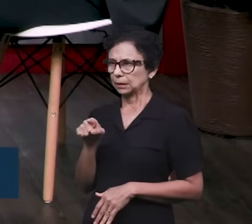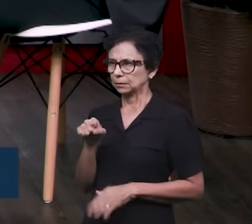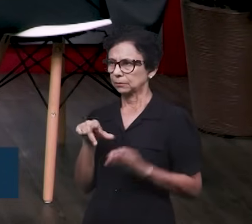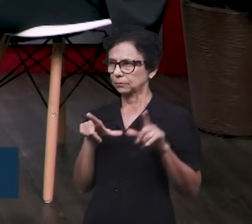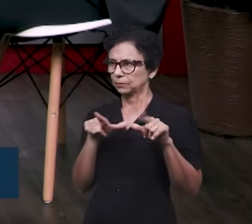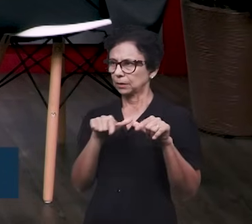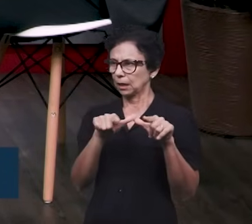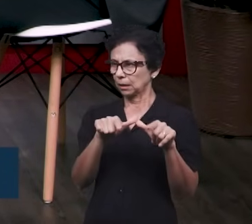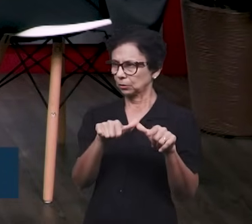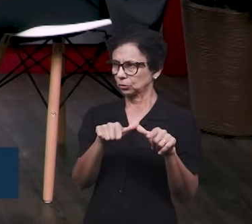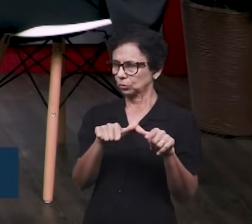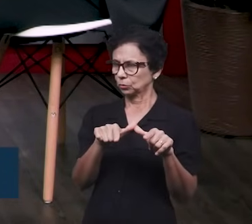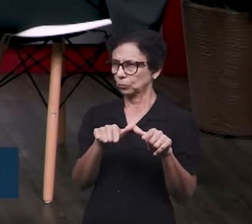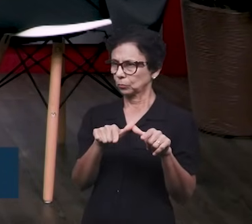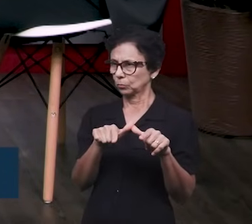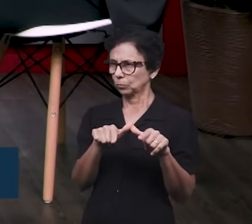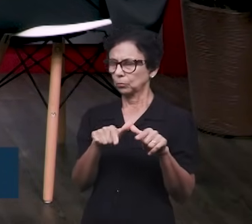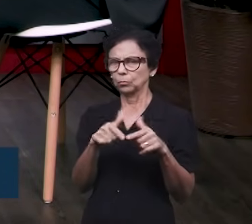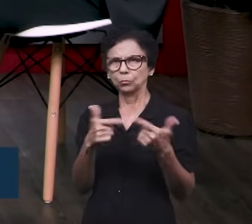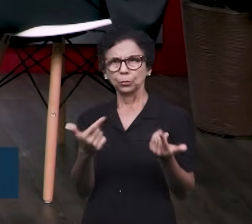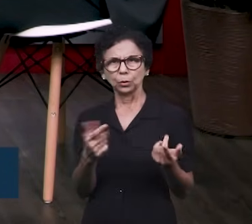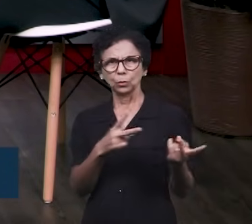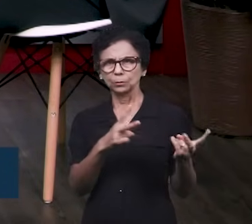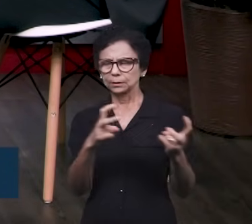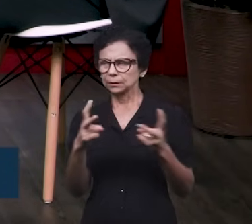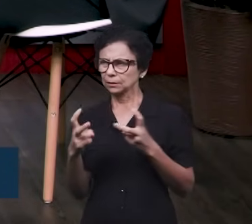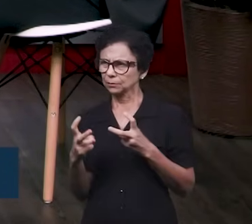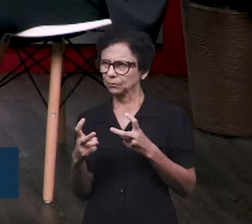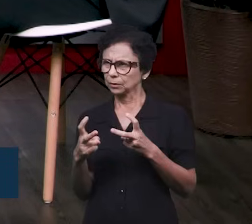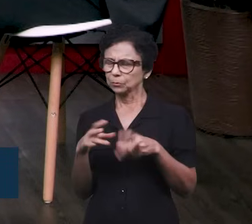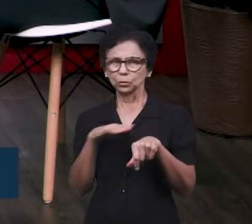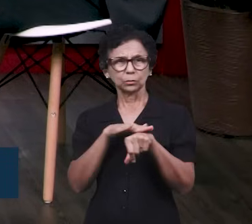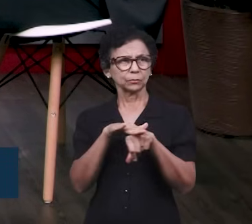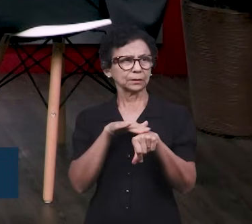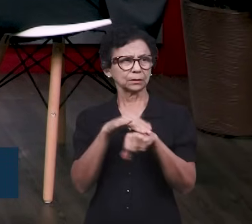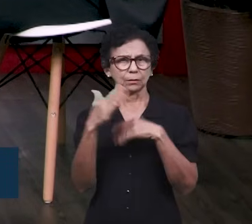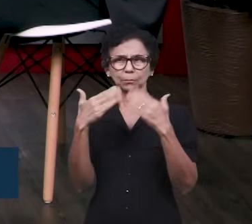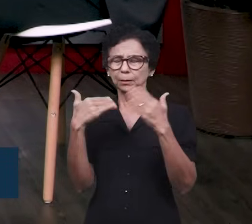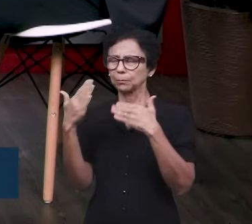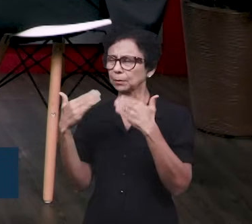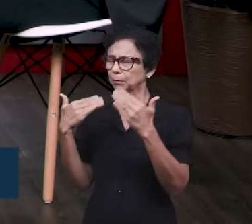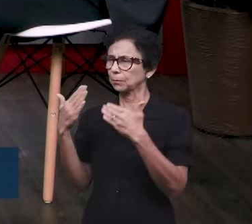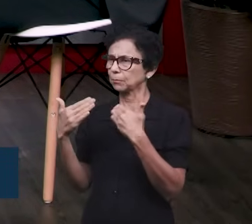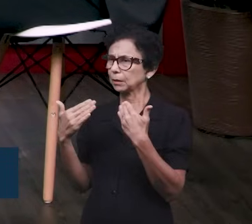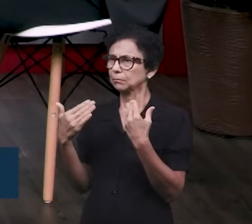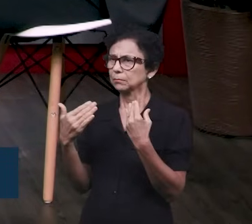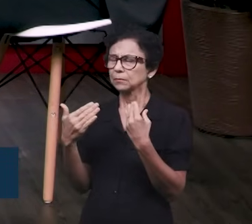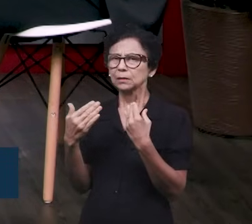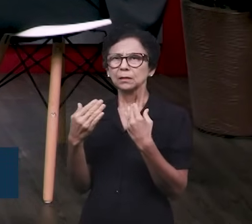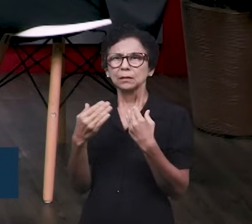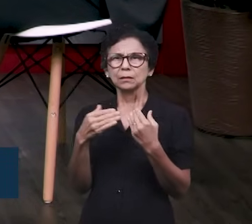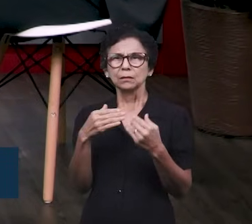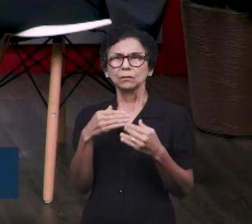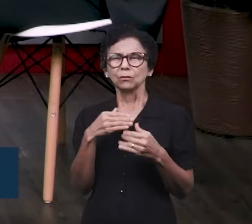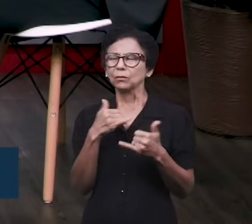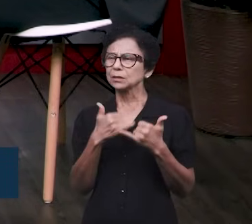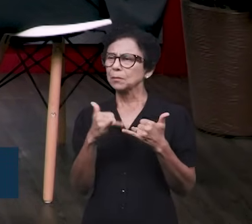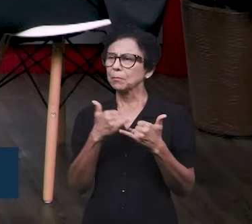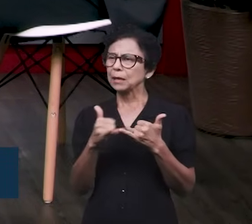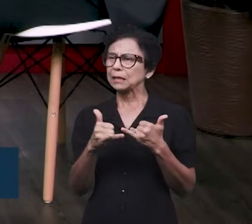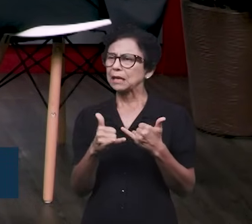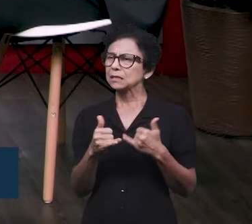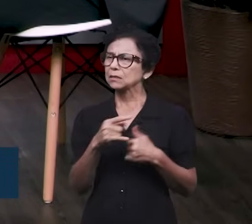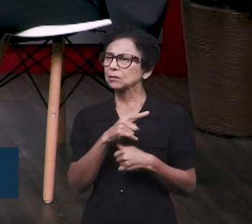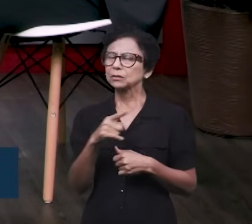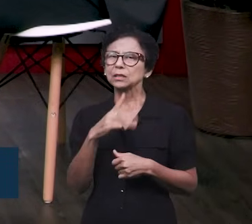têm, a sintonia que vocês estão, é como se vocês já se conhecessem há muito tempo. E, Josias, é